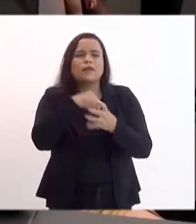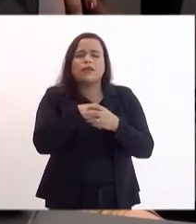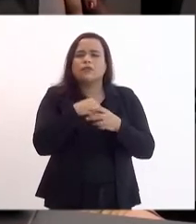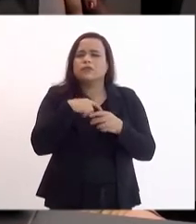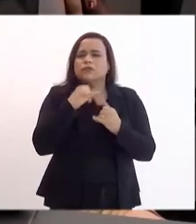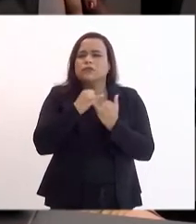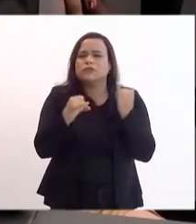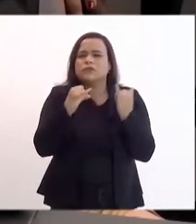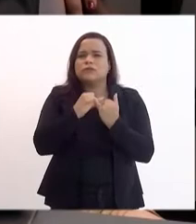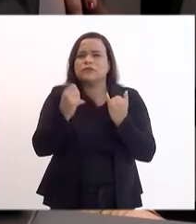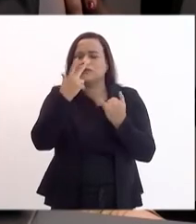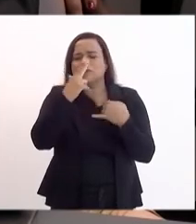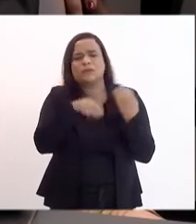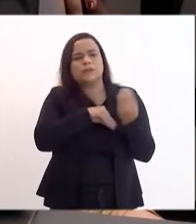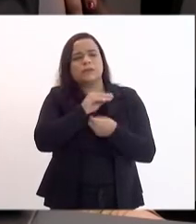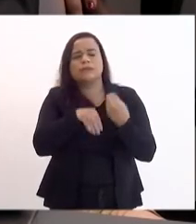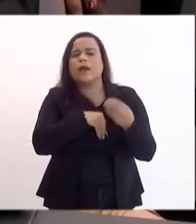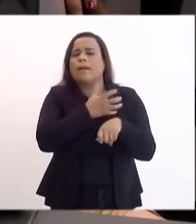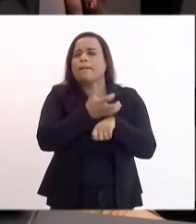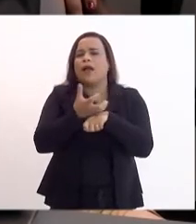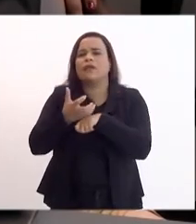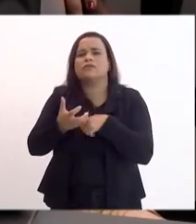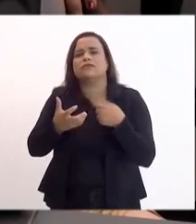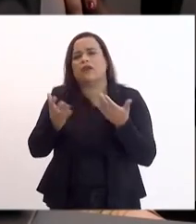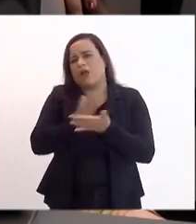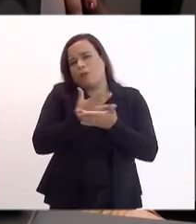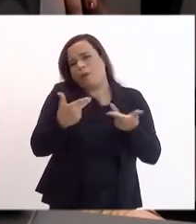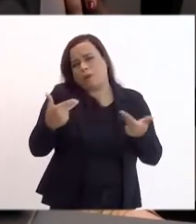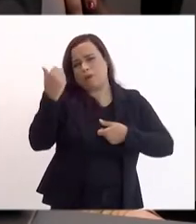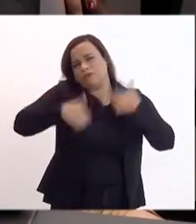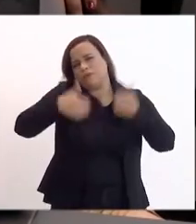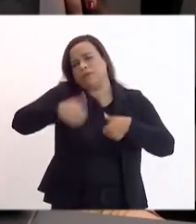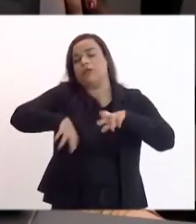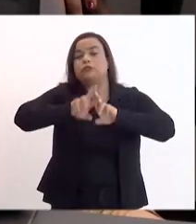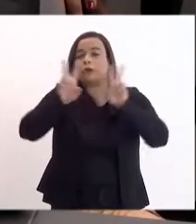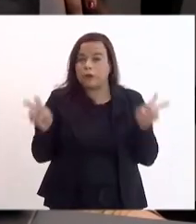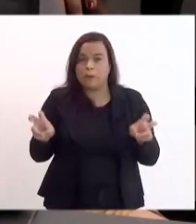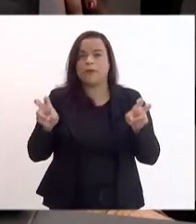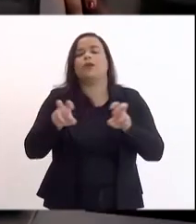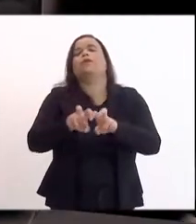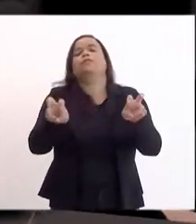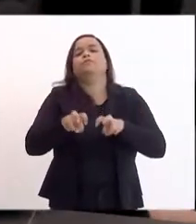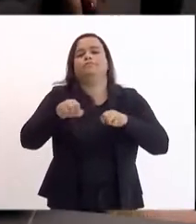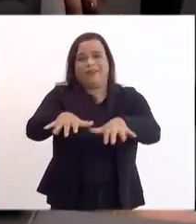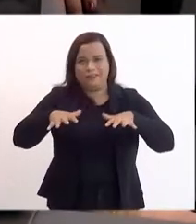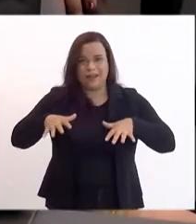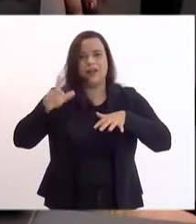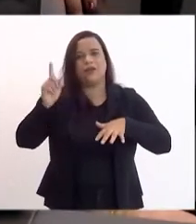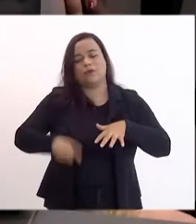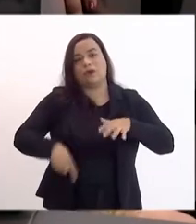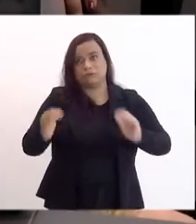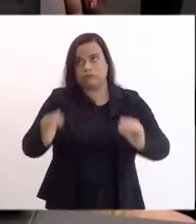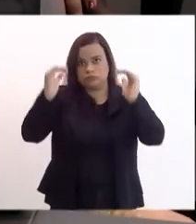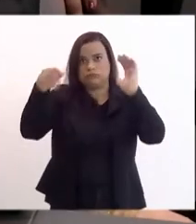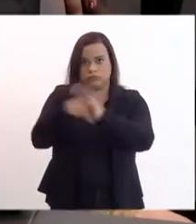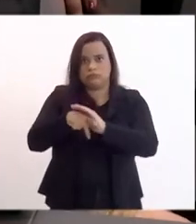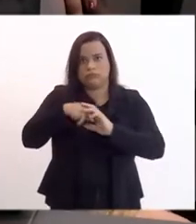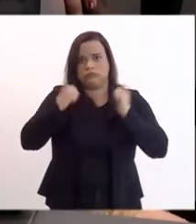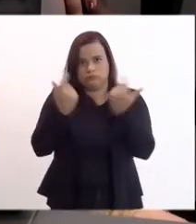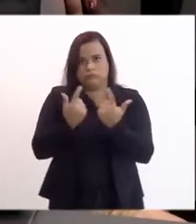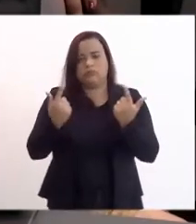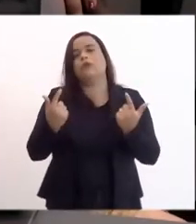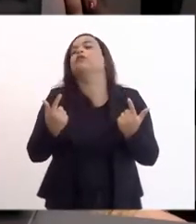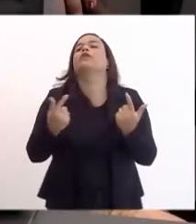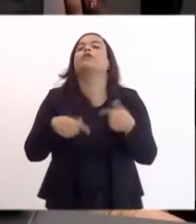similitude com algumas matérias que são submetidas ao plenário, que é a instância soberana da casa, e que são submetidas ao